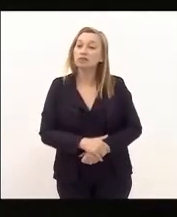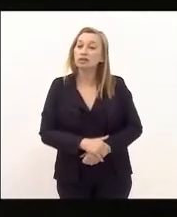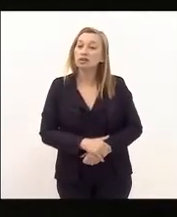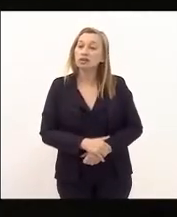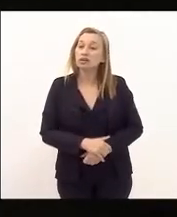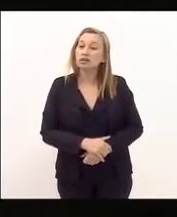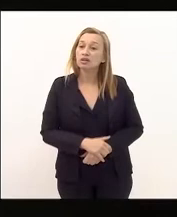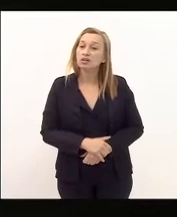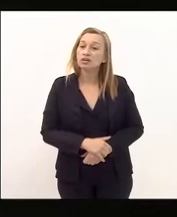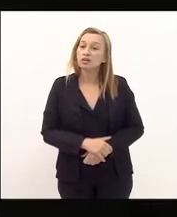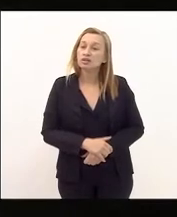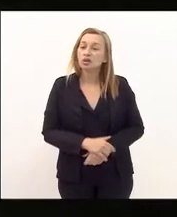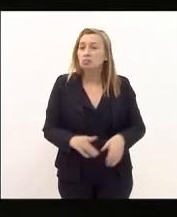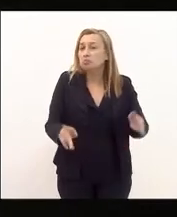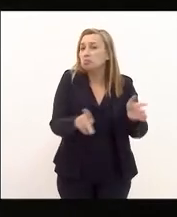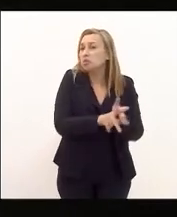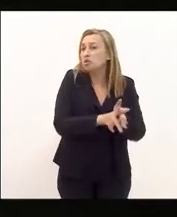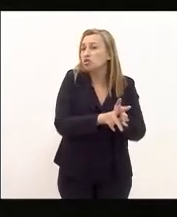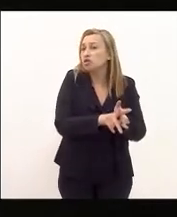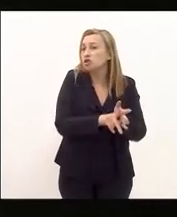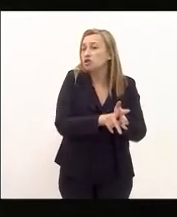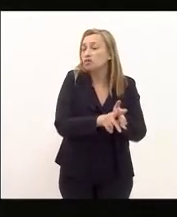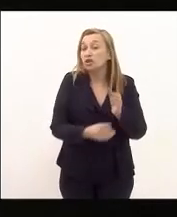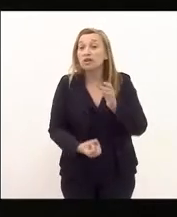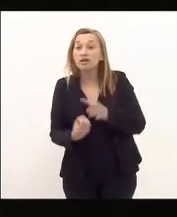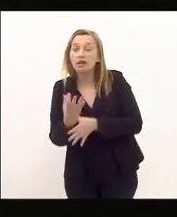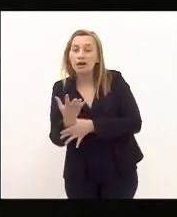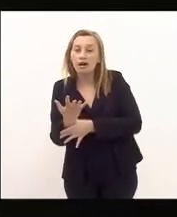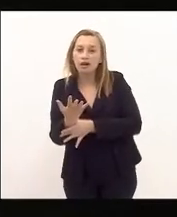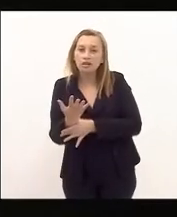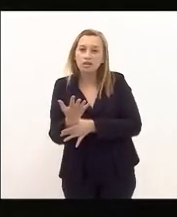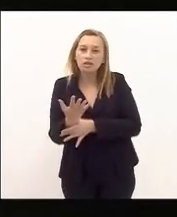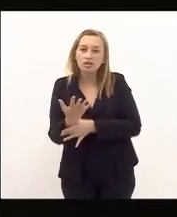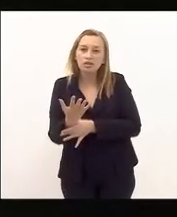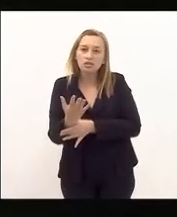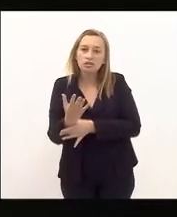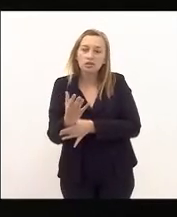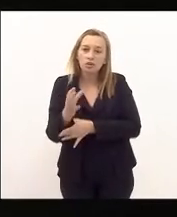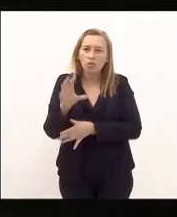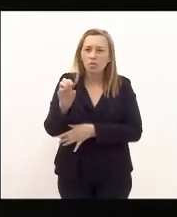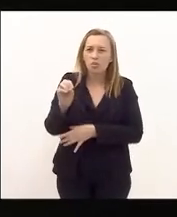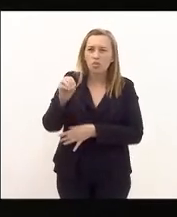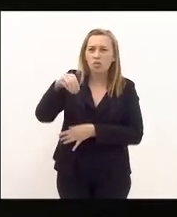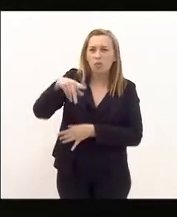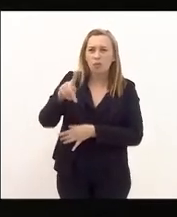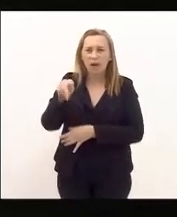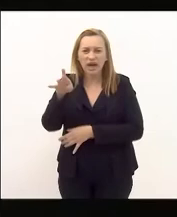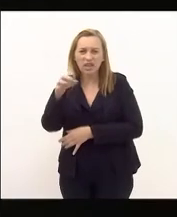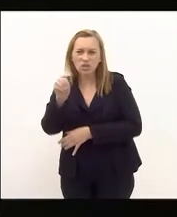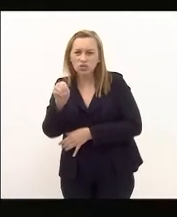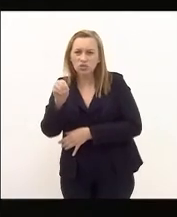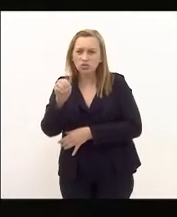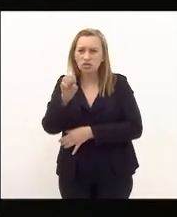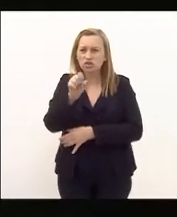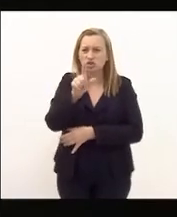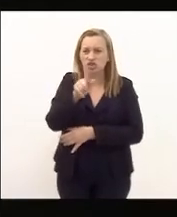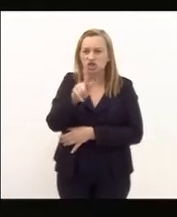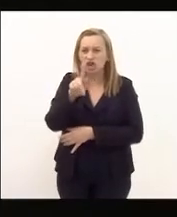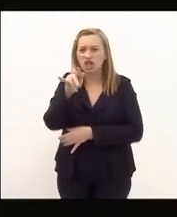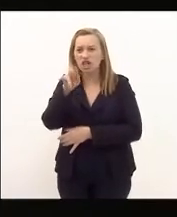que o projeto que, quando foi criado, o complexo de Jericinó, que antes